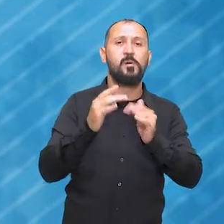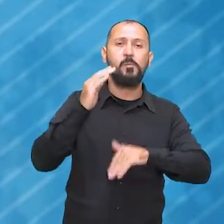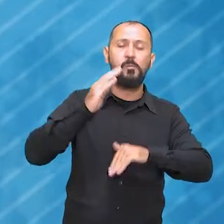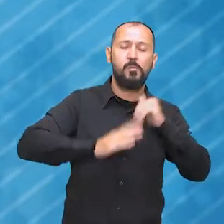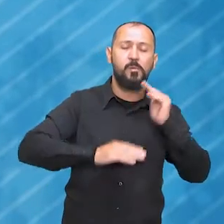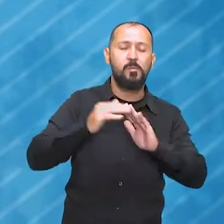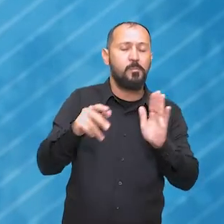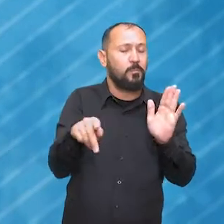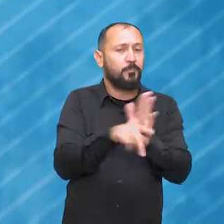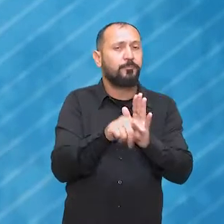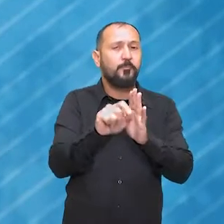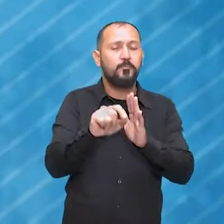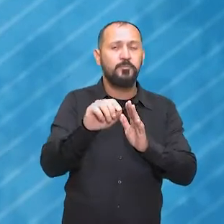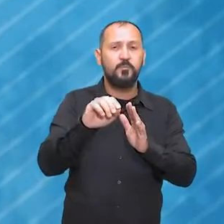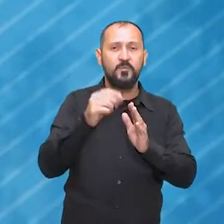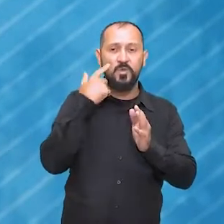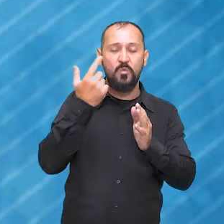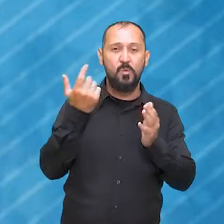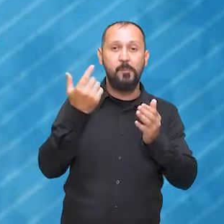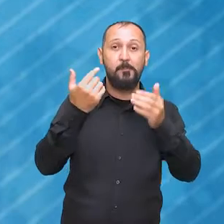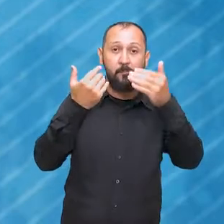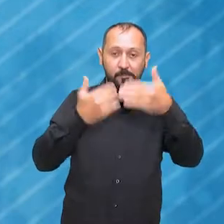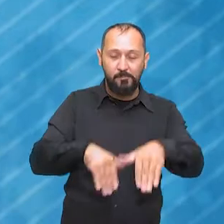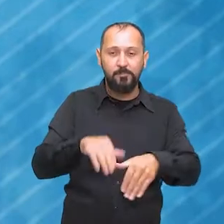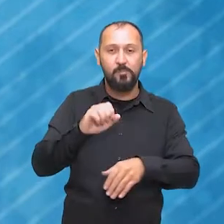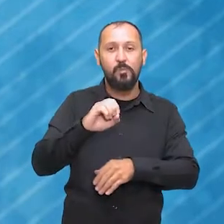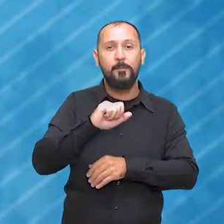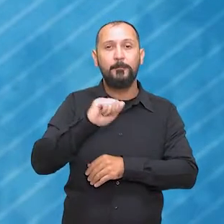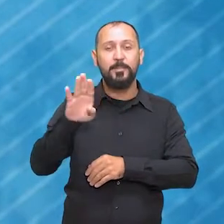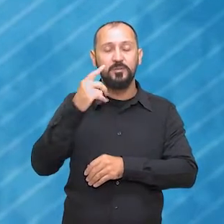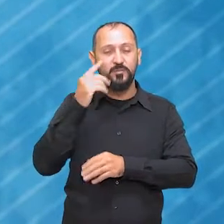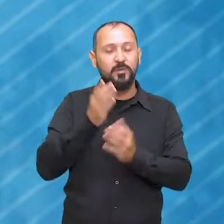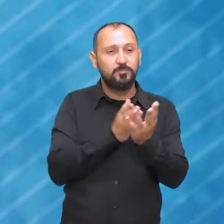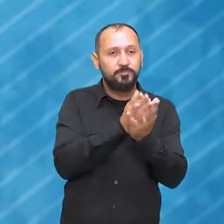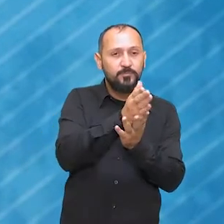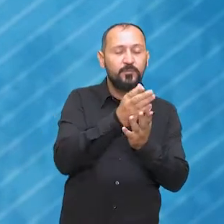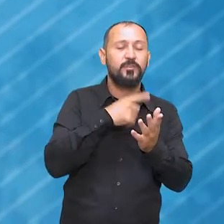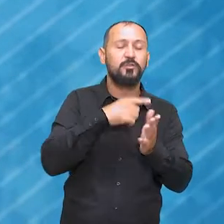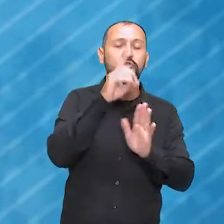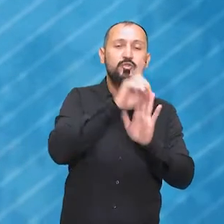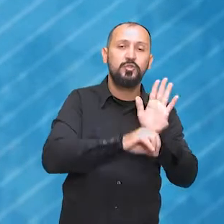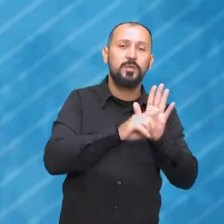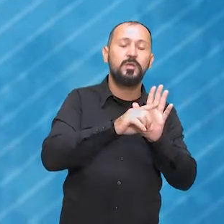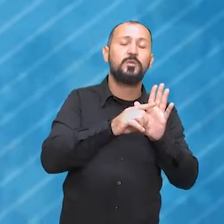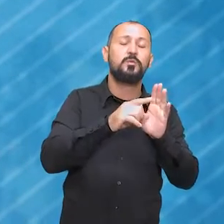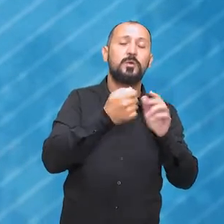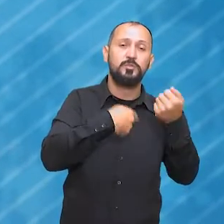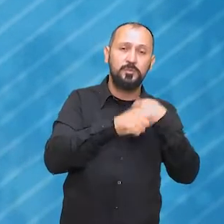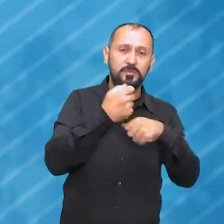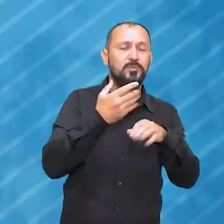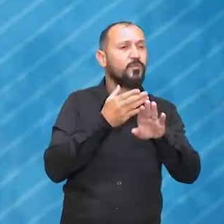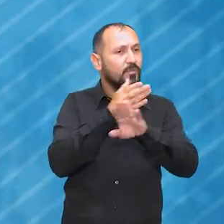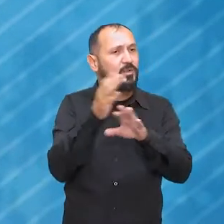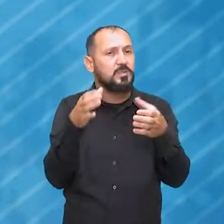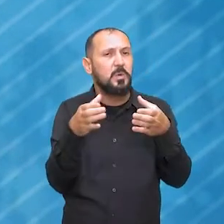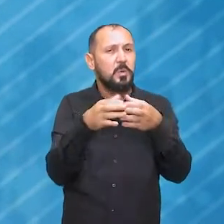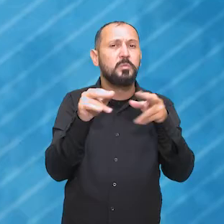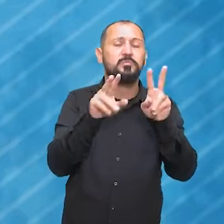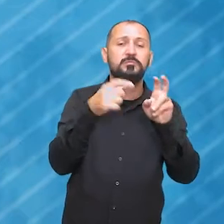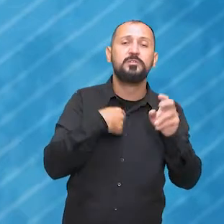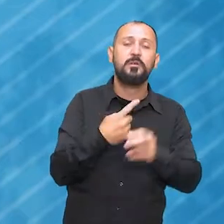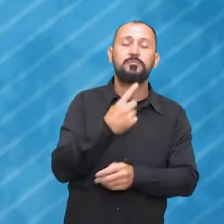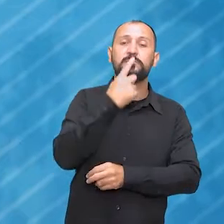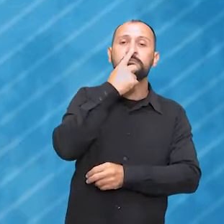de algo que você tem um pouco de afinidade. Claro, o próprio exame de ordem, ele é segmentado por áreas. Às vezes a pessoa fez no direito